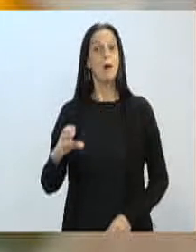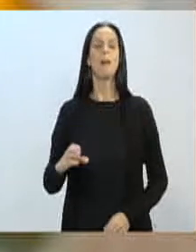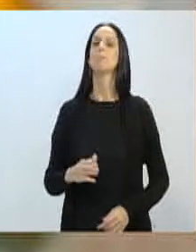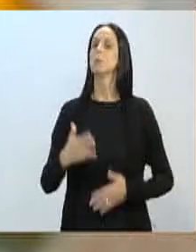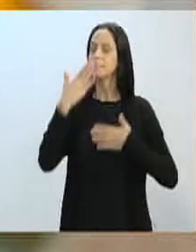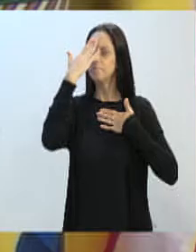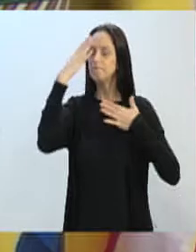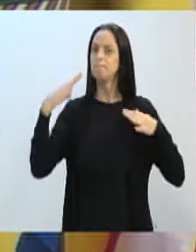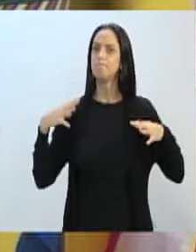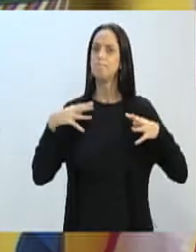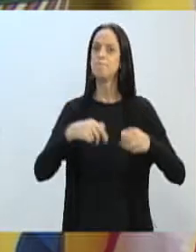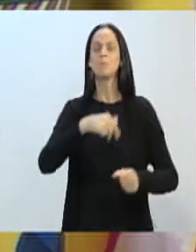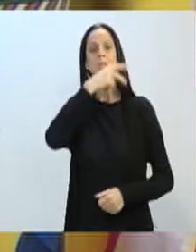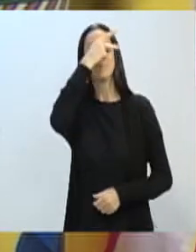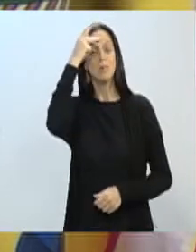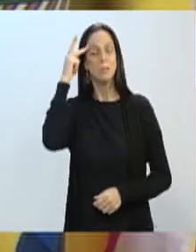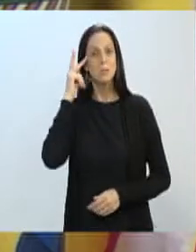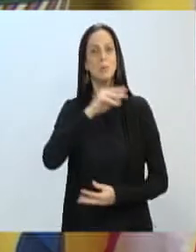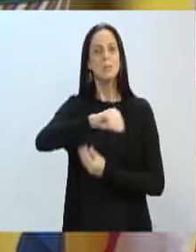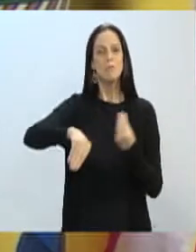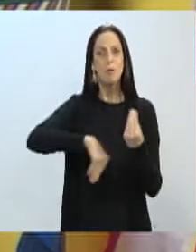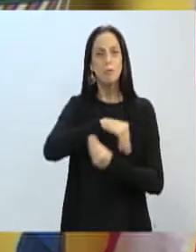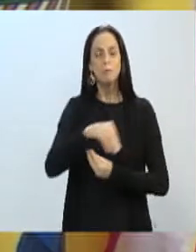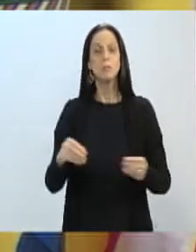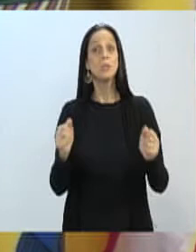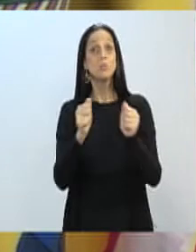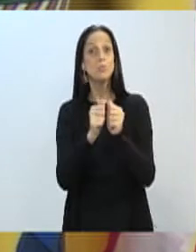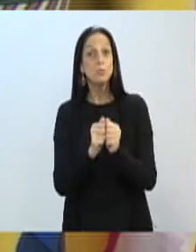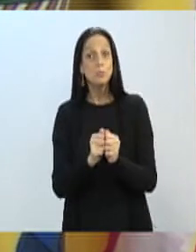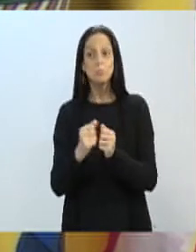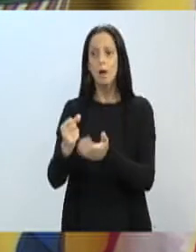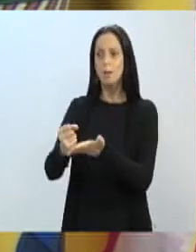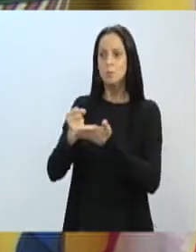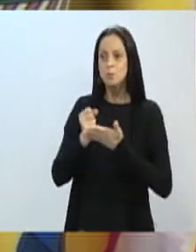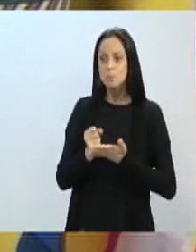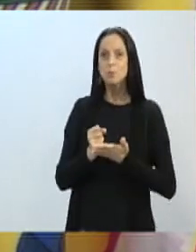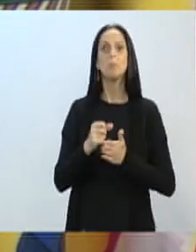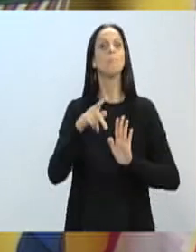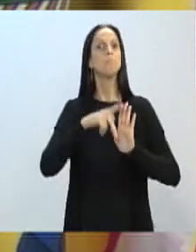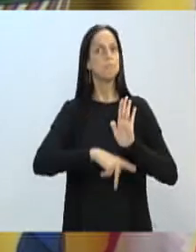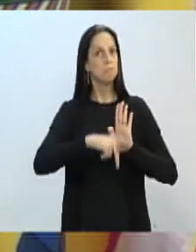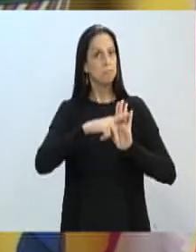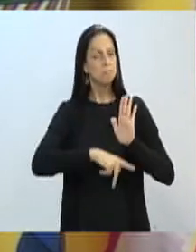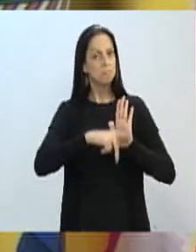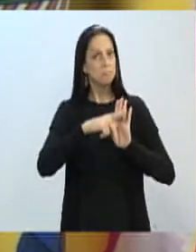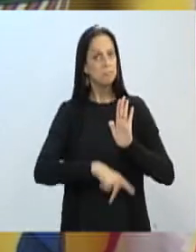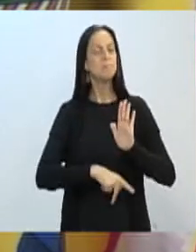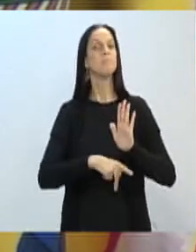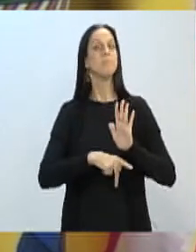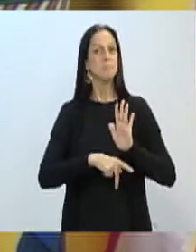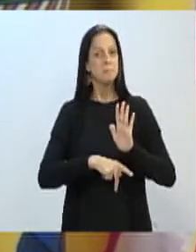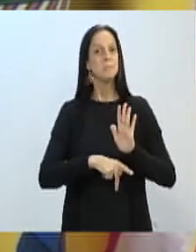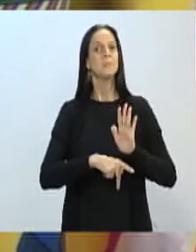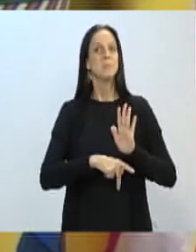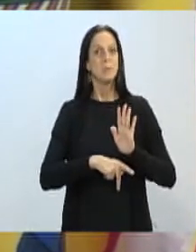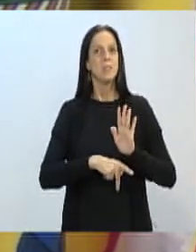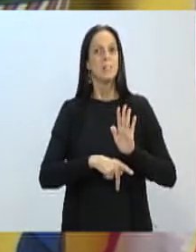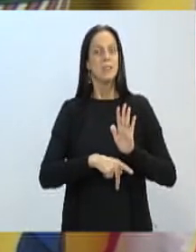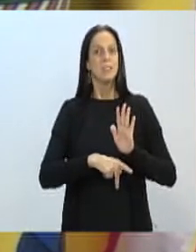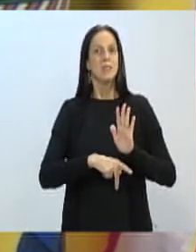agradecer todas as pessoas que estão envolvidas todas as pessoas que a nos ajudam nesses projetos e que nos